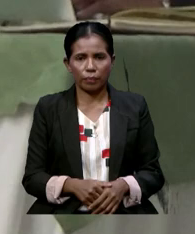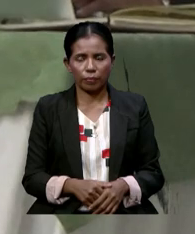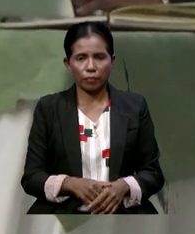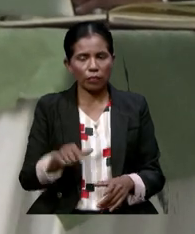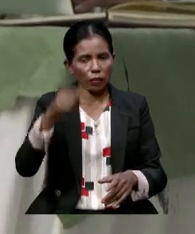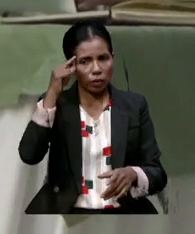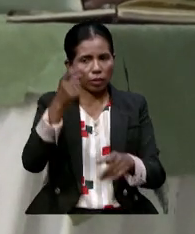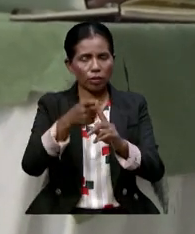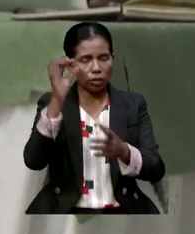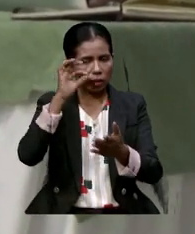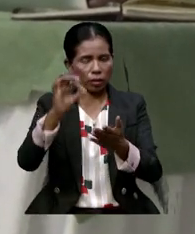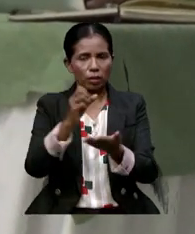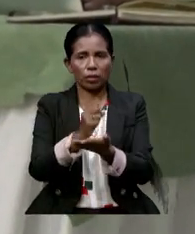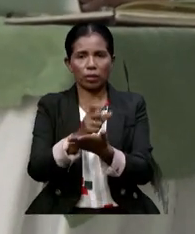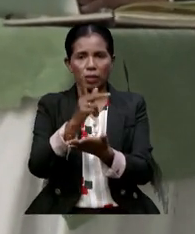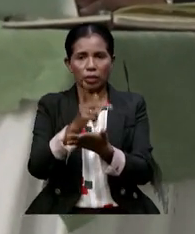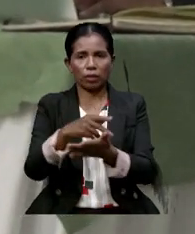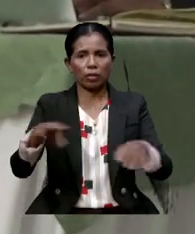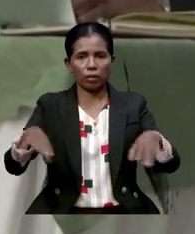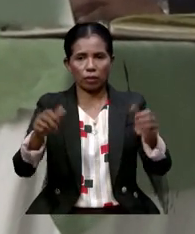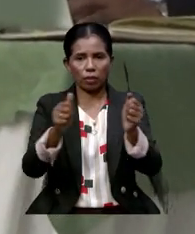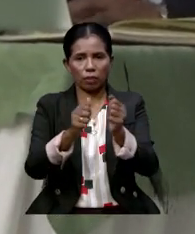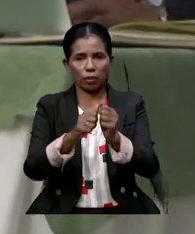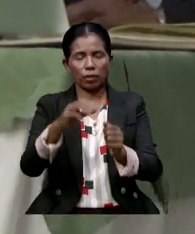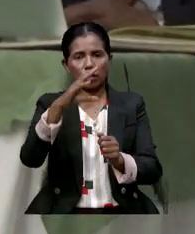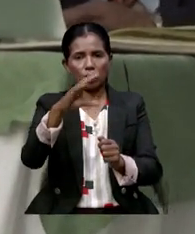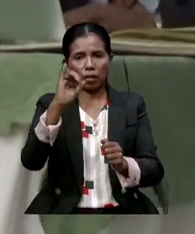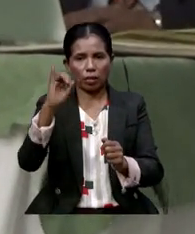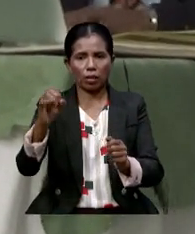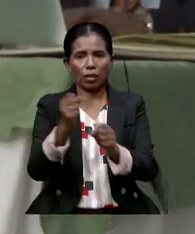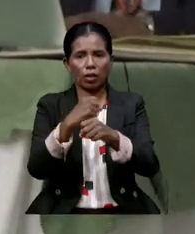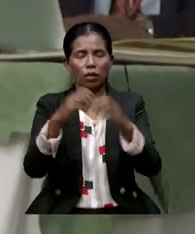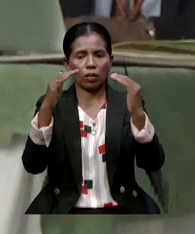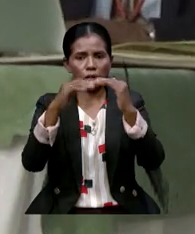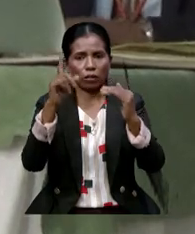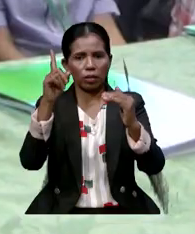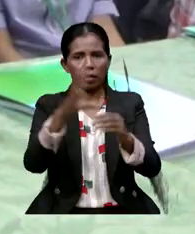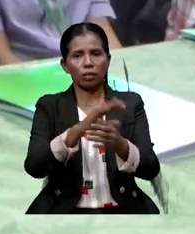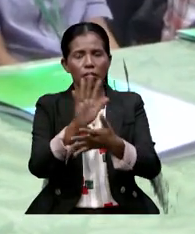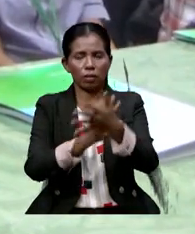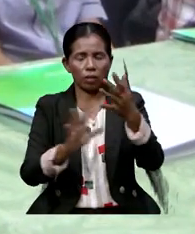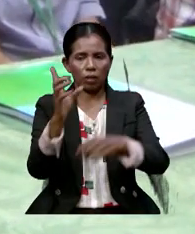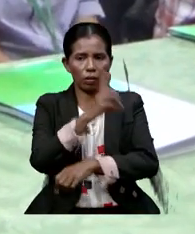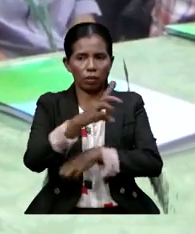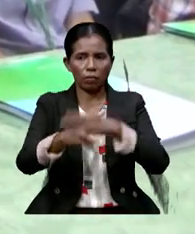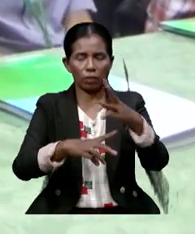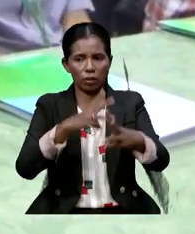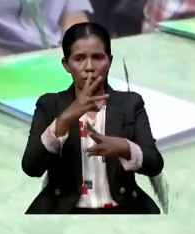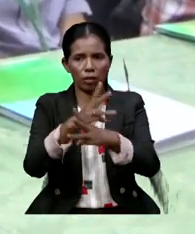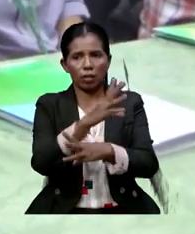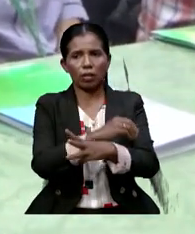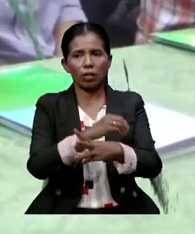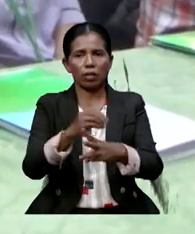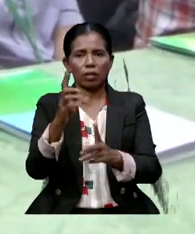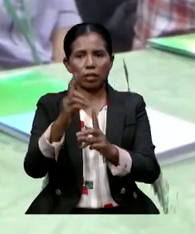Governo e o secretário de Estado de Comunicação Social, Serviço Amuto, com o Conselho de Imprensa, realiza seminário ida e a âmbito celebração Lorong Mundial Imprensa, de Bemono